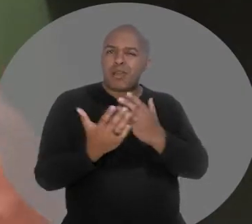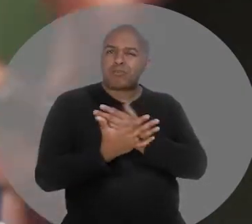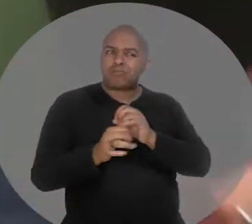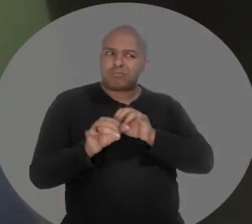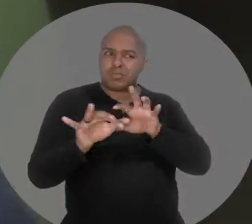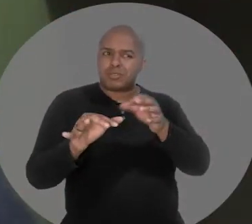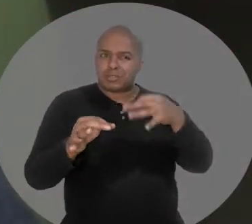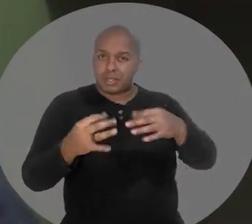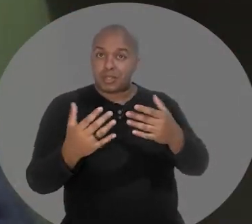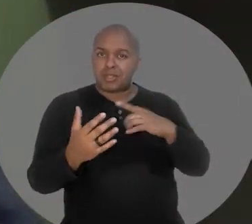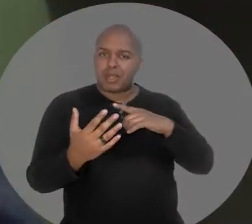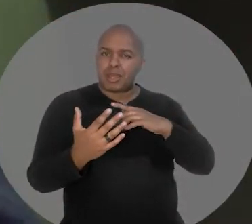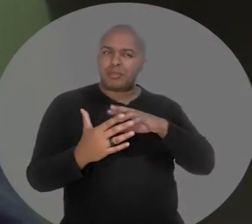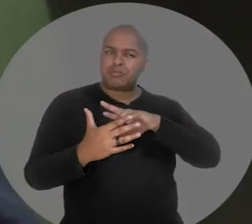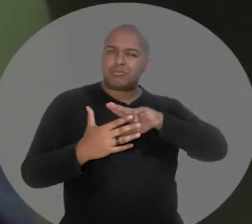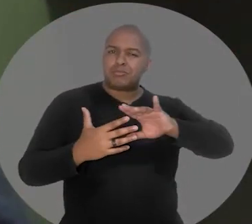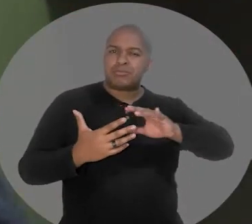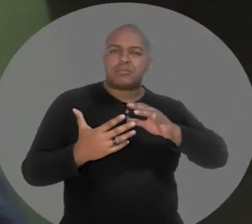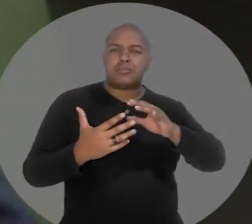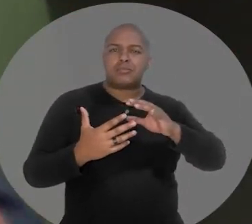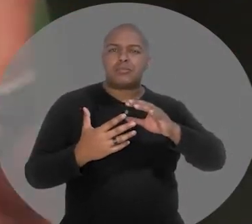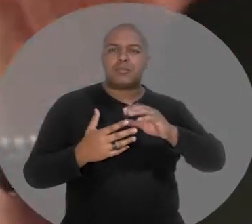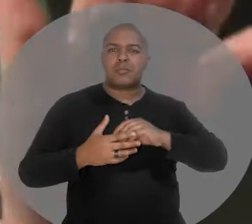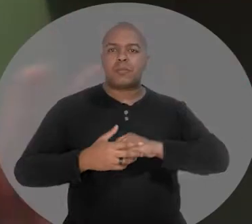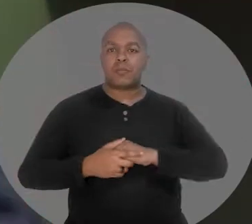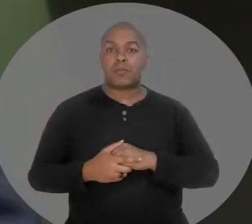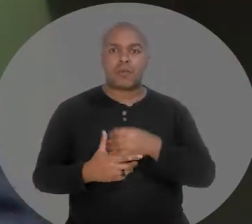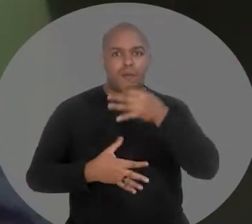teve tanta repercussão, teve tanto